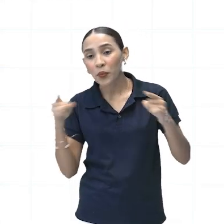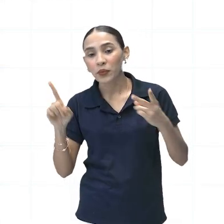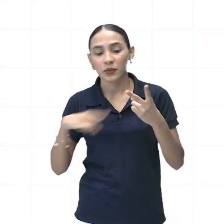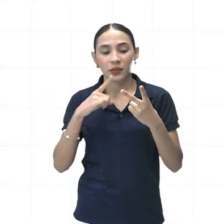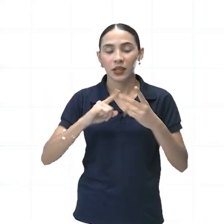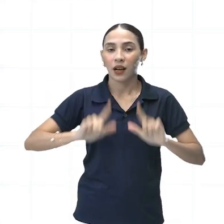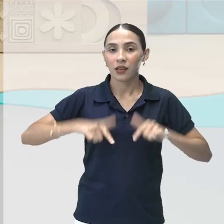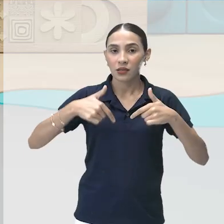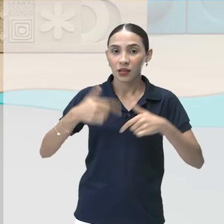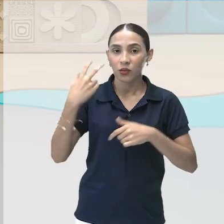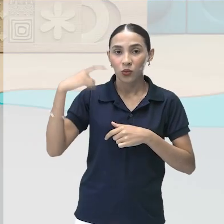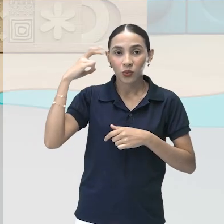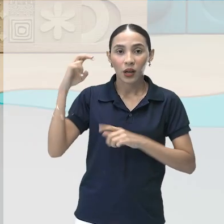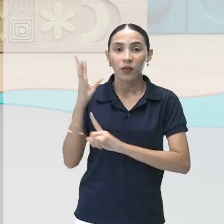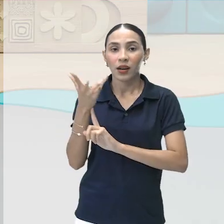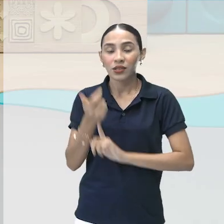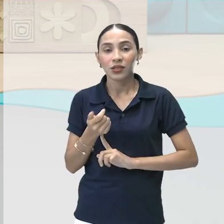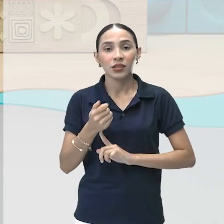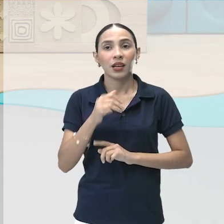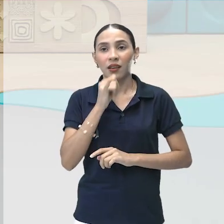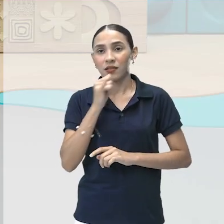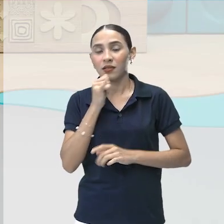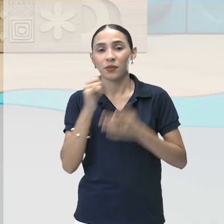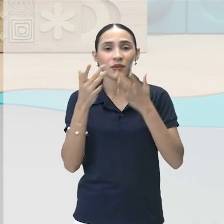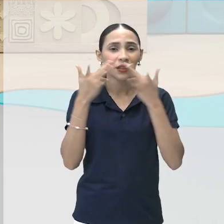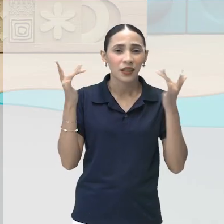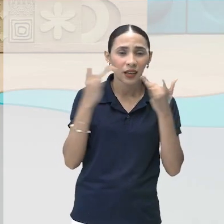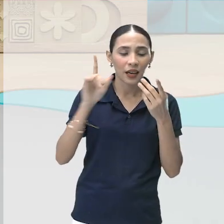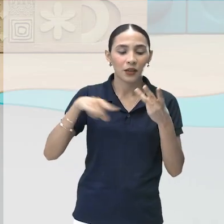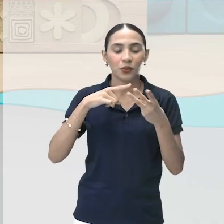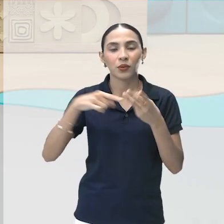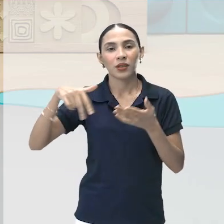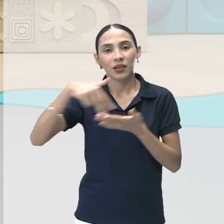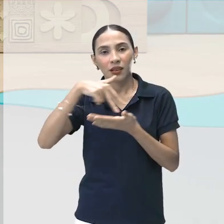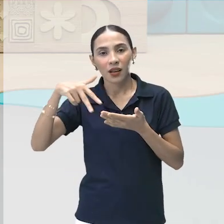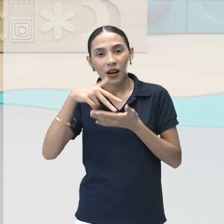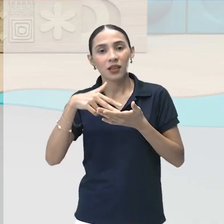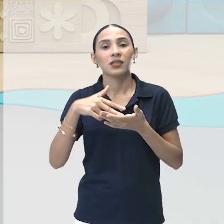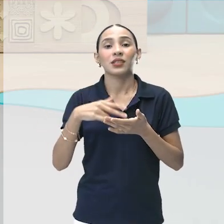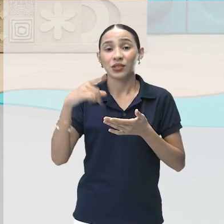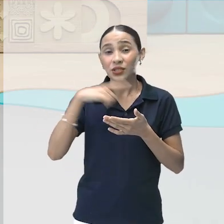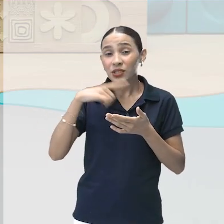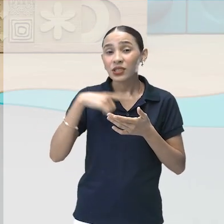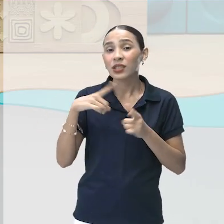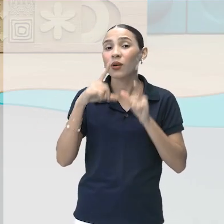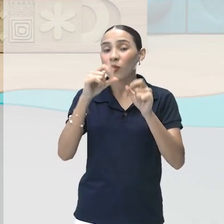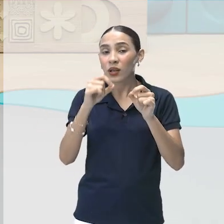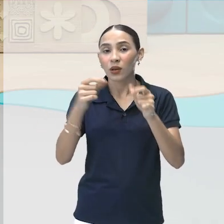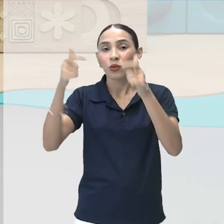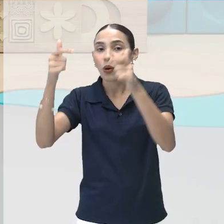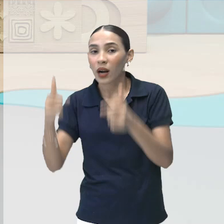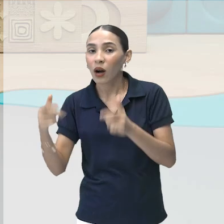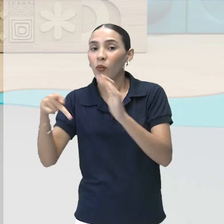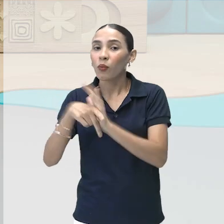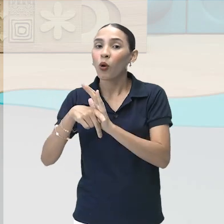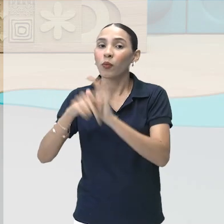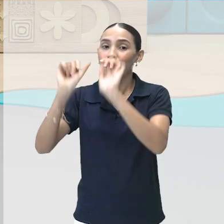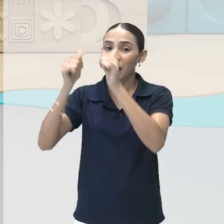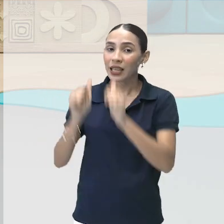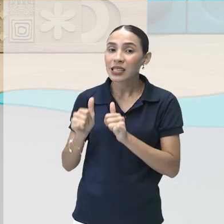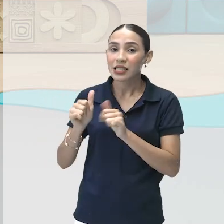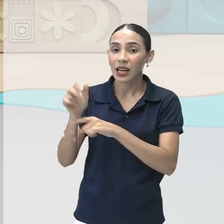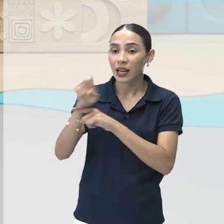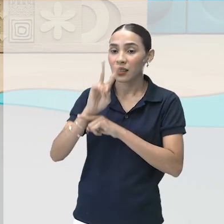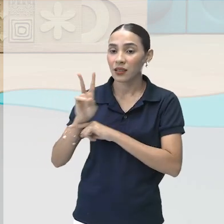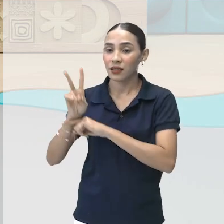qualquer manifestação artística, tanto no teatro, na dança, passava por um departamento ali. Então,